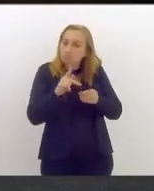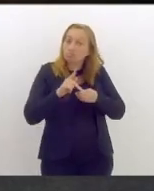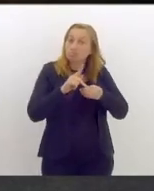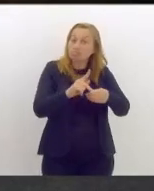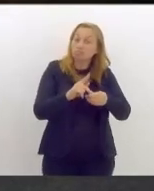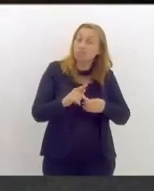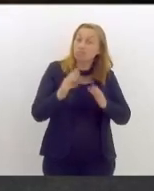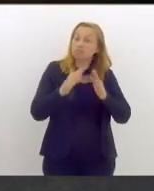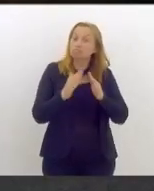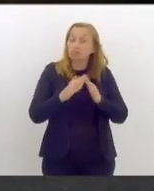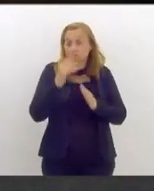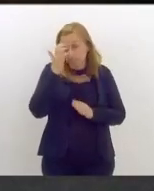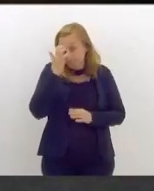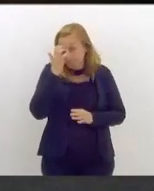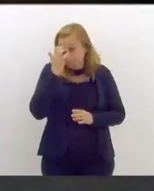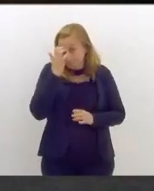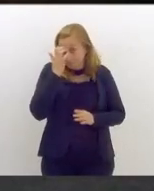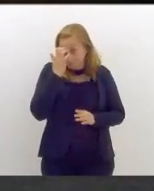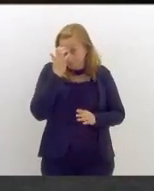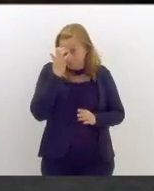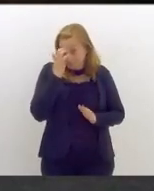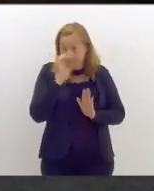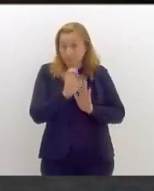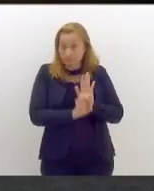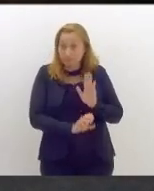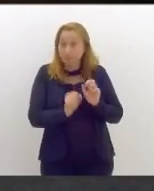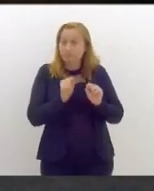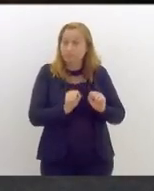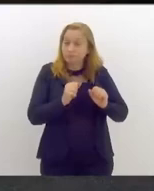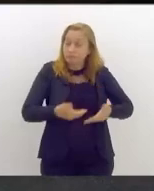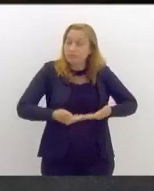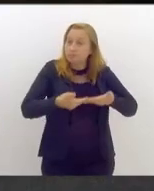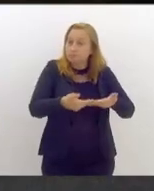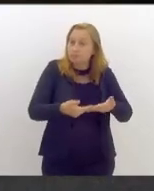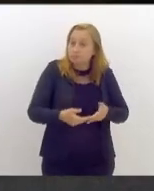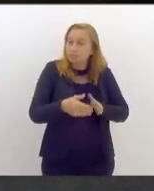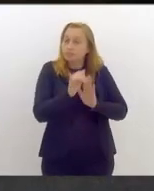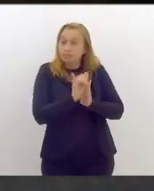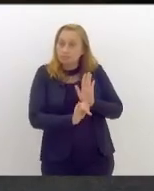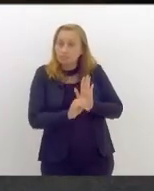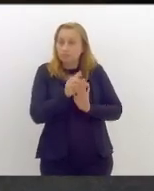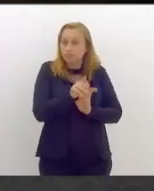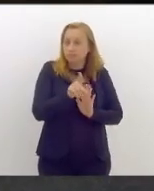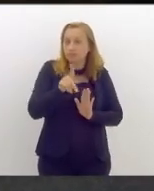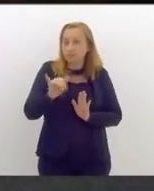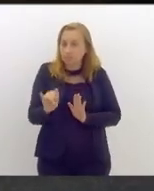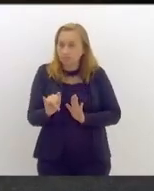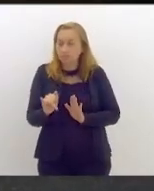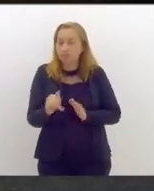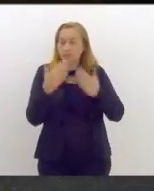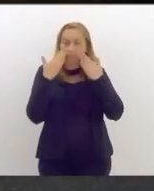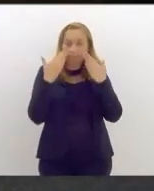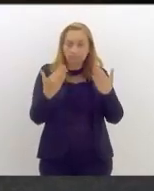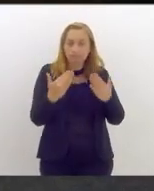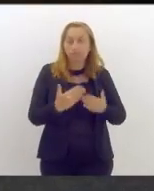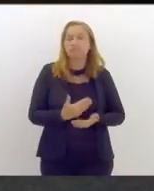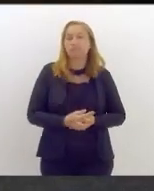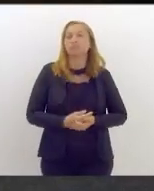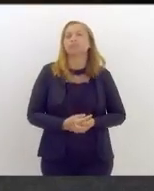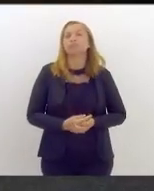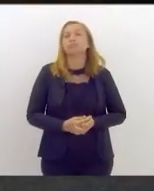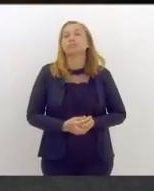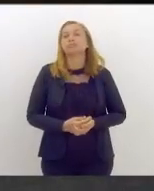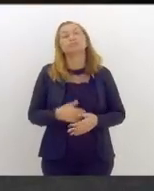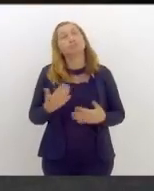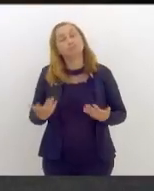Procuradoria da casa sobre a natureza das emendas que poderiam ser oferecidas a um relatório de CPI e apresentar que estava já em plenário